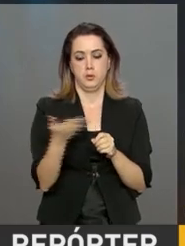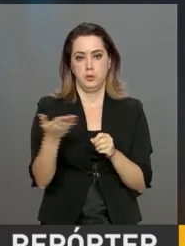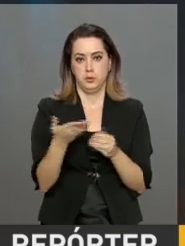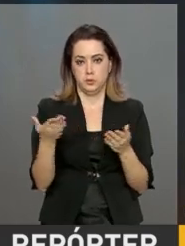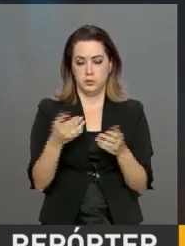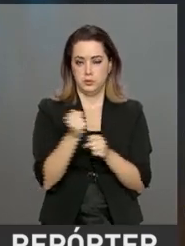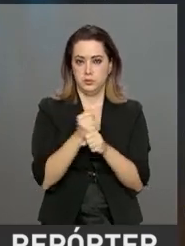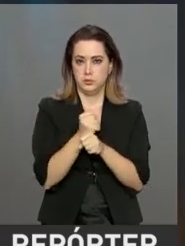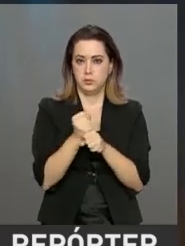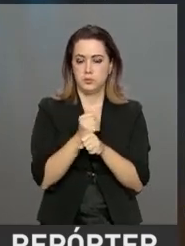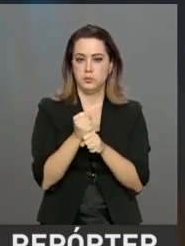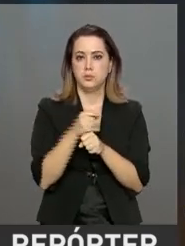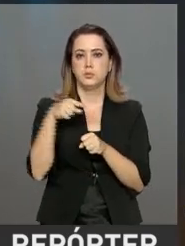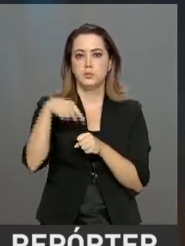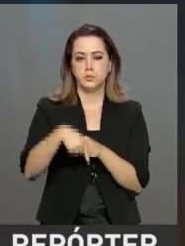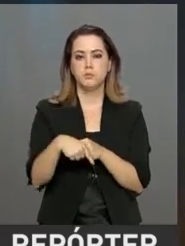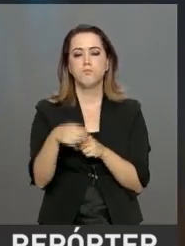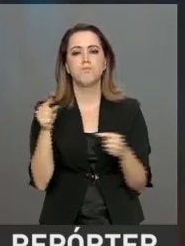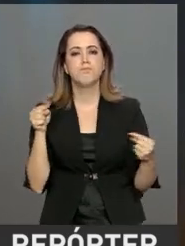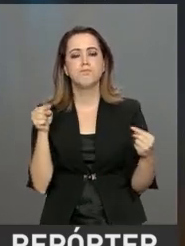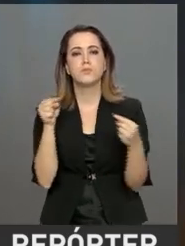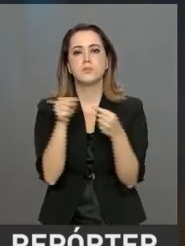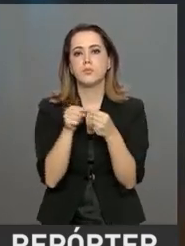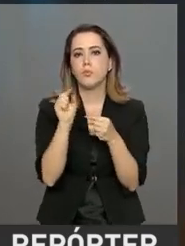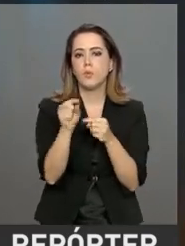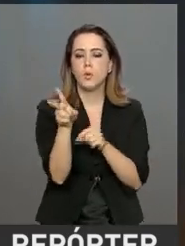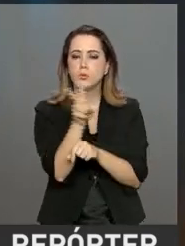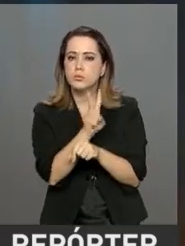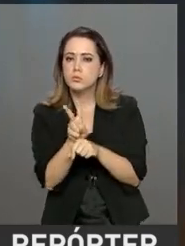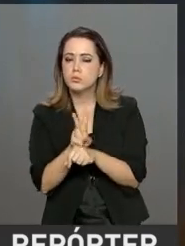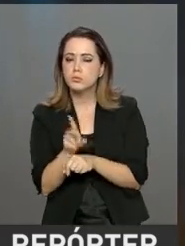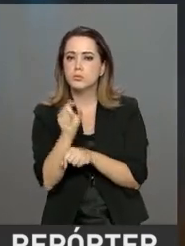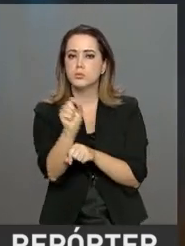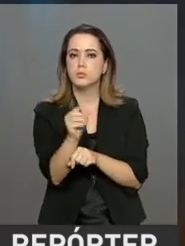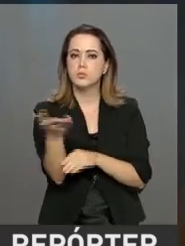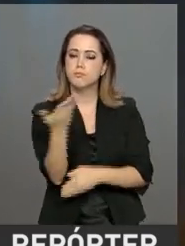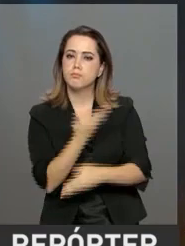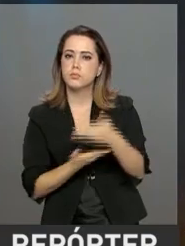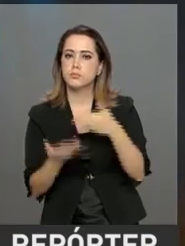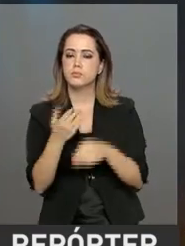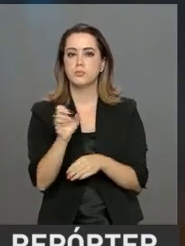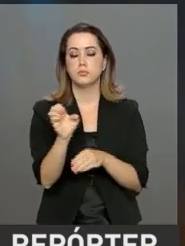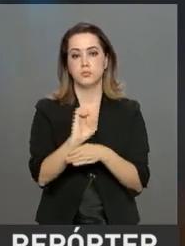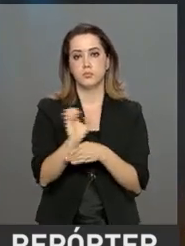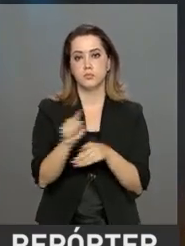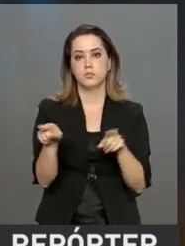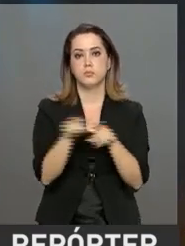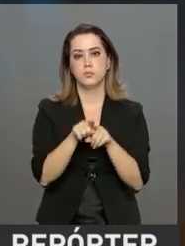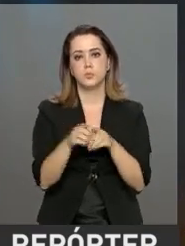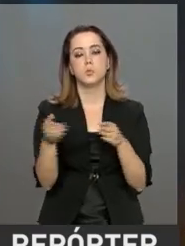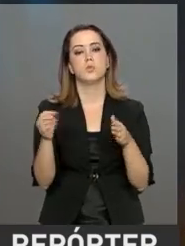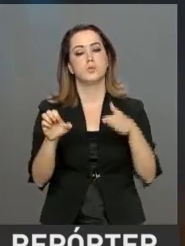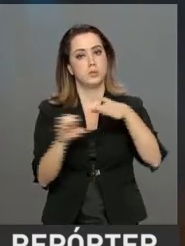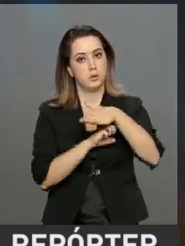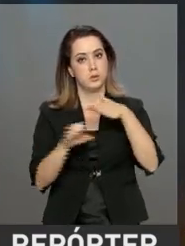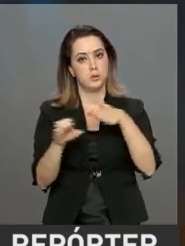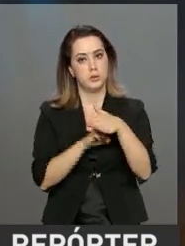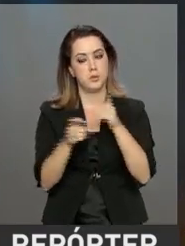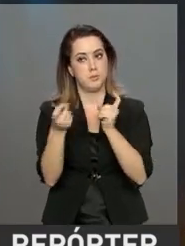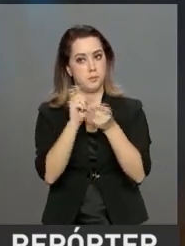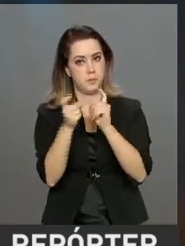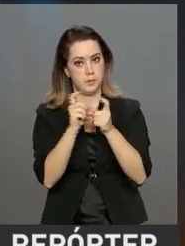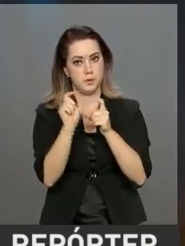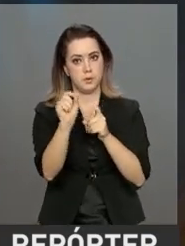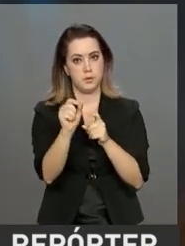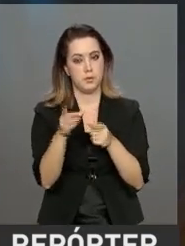gestão e tem como principal objetivo supervisionar as operações entre o estado e a iniciativa privada para evitar a formação